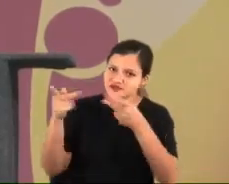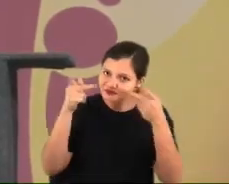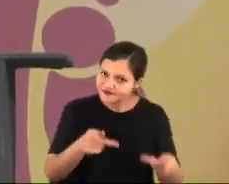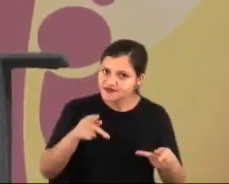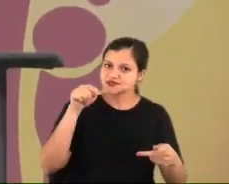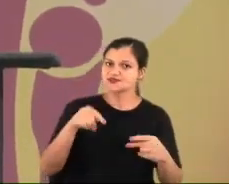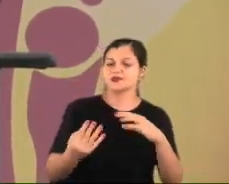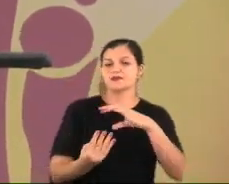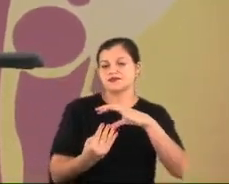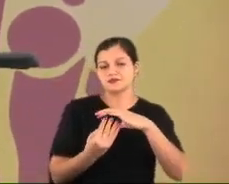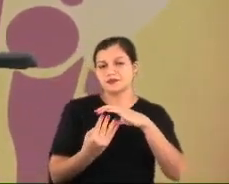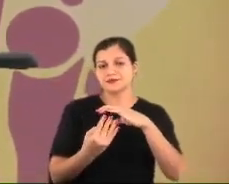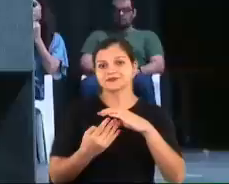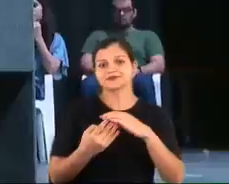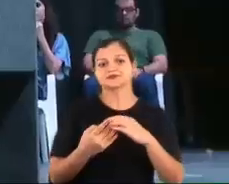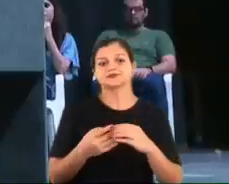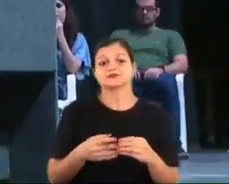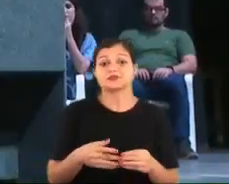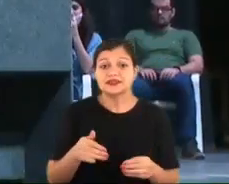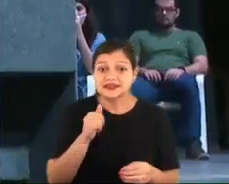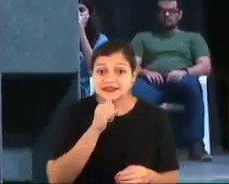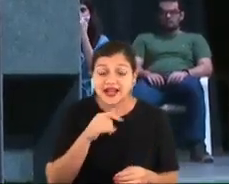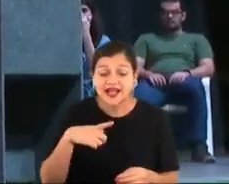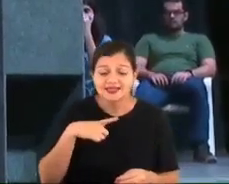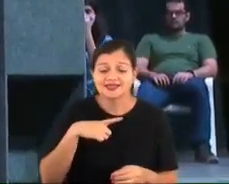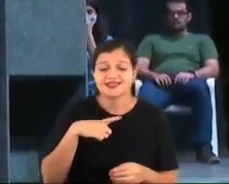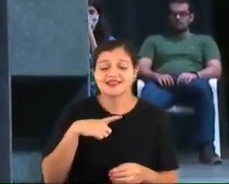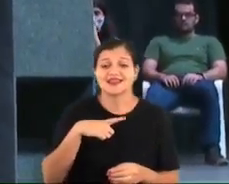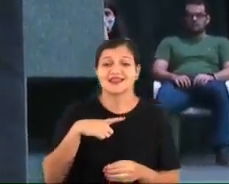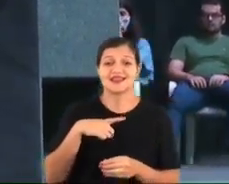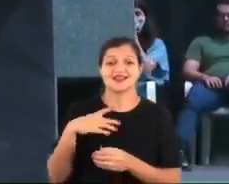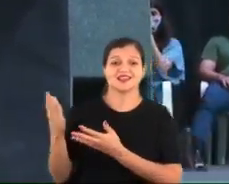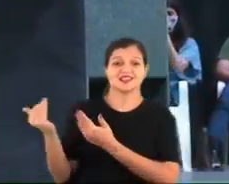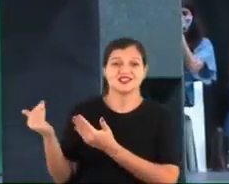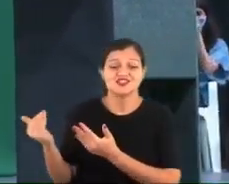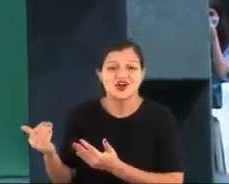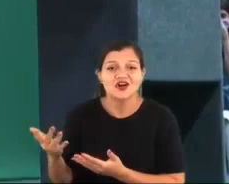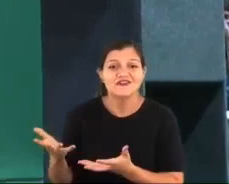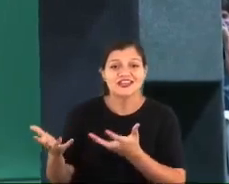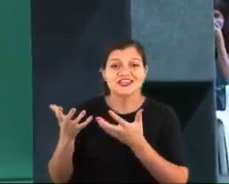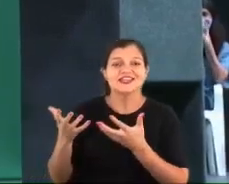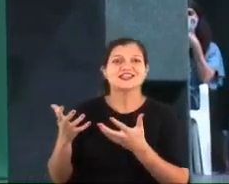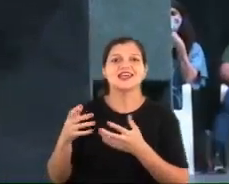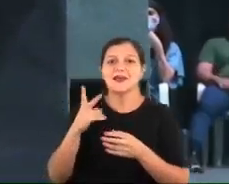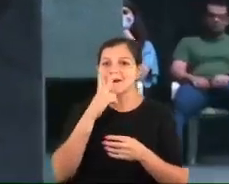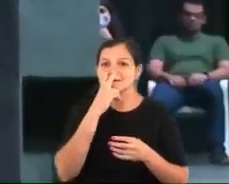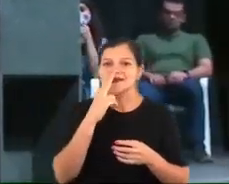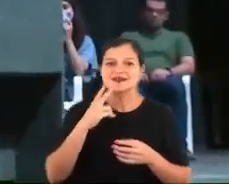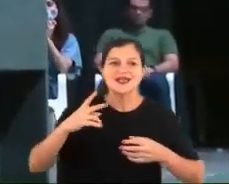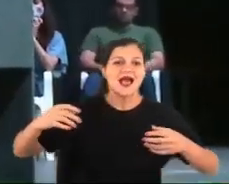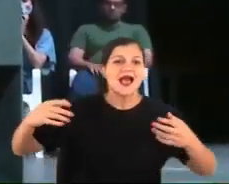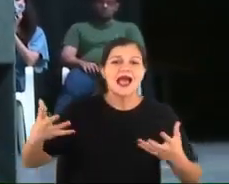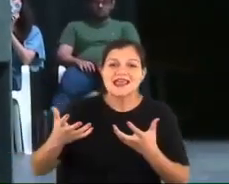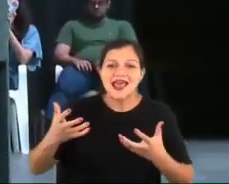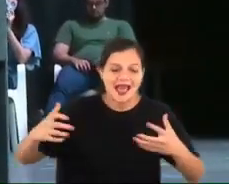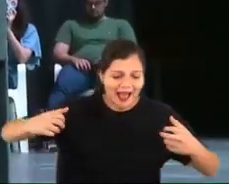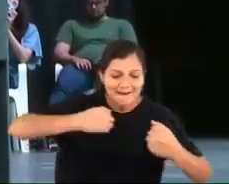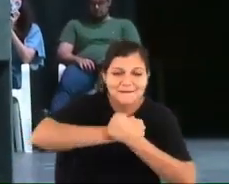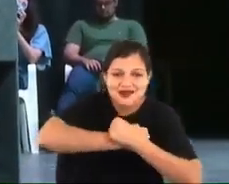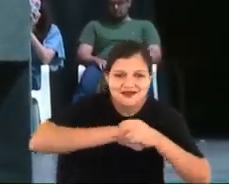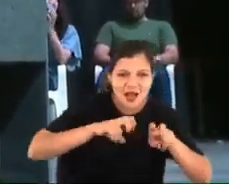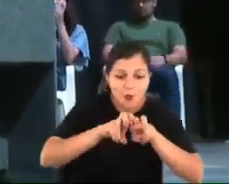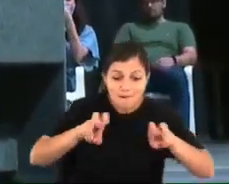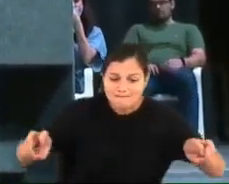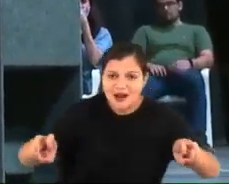pastor, eu posso só ir lá e sentar no carpete só um pouquinho, só para me sentir. E se eu não demorar